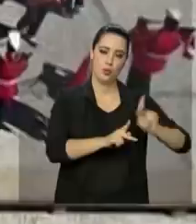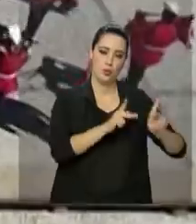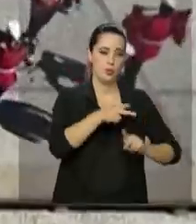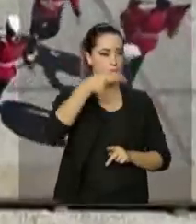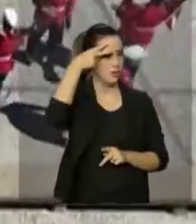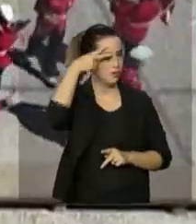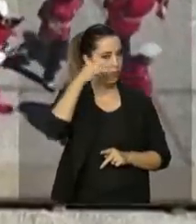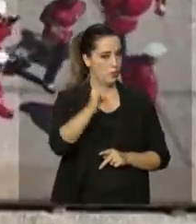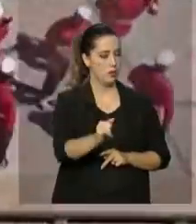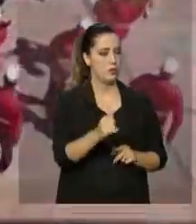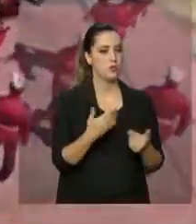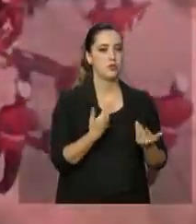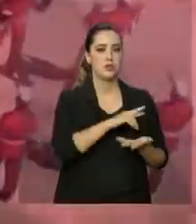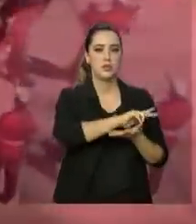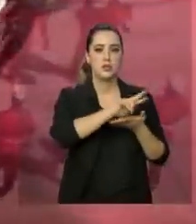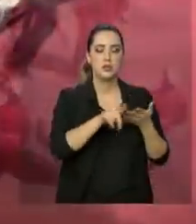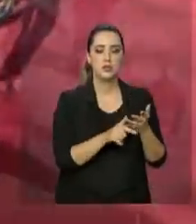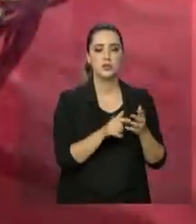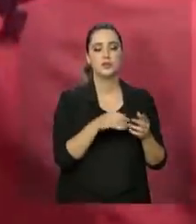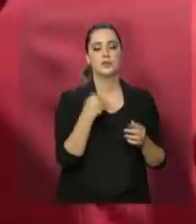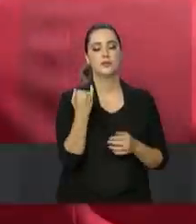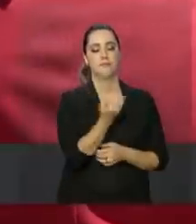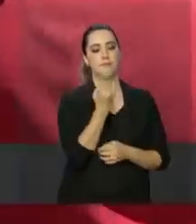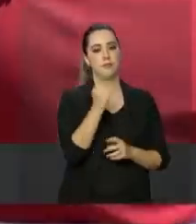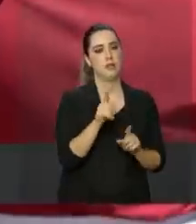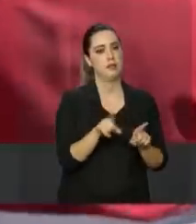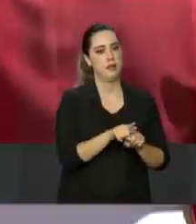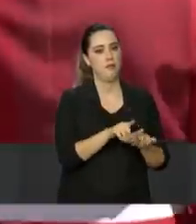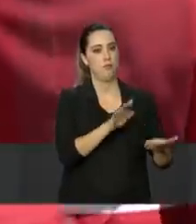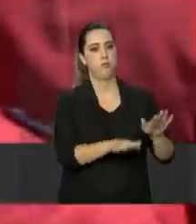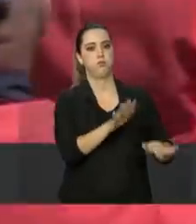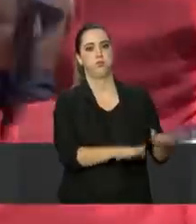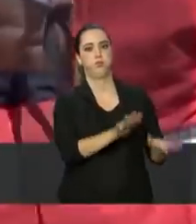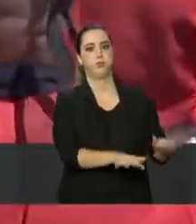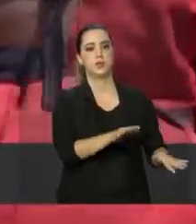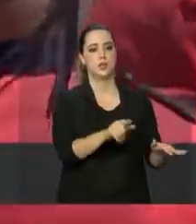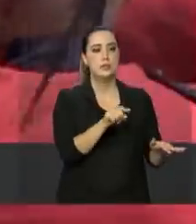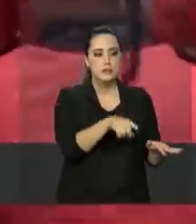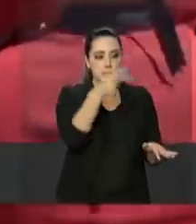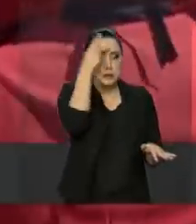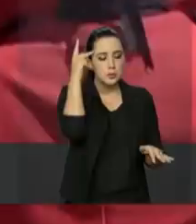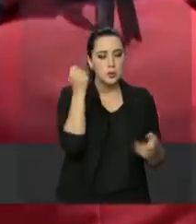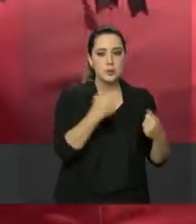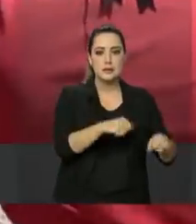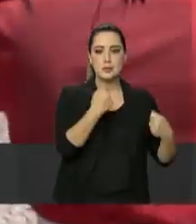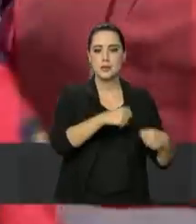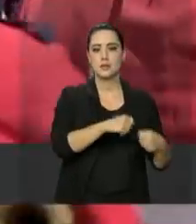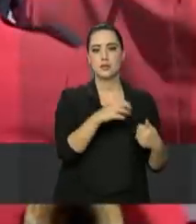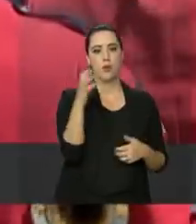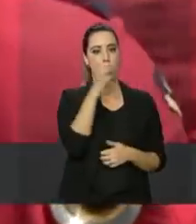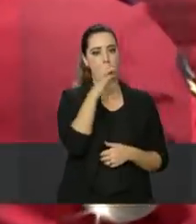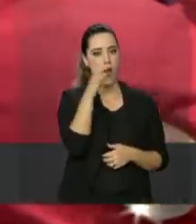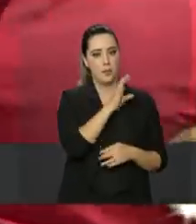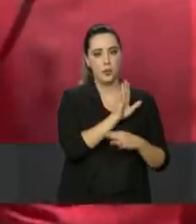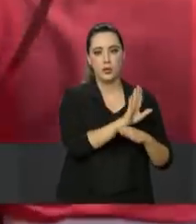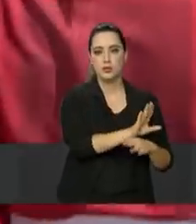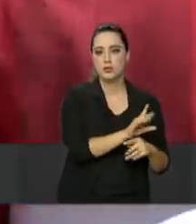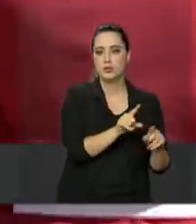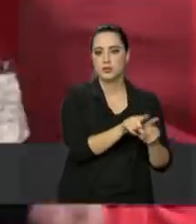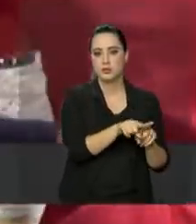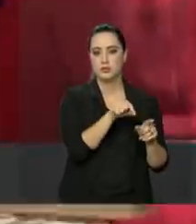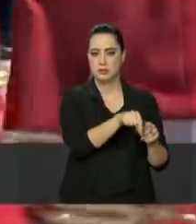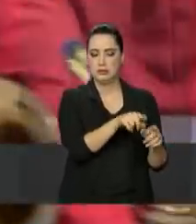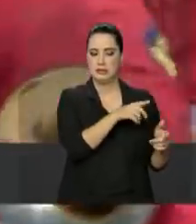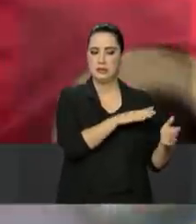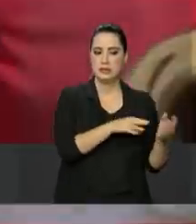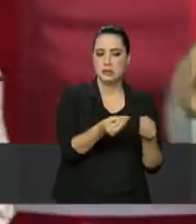que passamos por diversos desafios. Por exemplo, o terremoto no Haiti, que o pessoal teve que fazer... Teve que